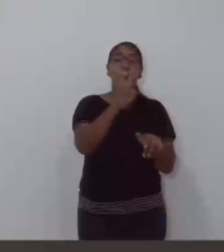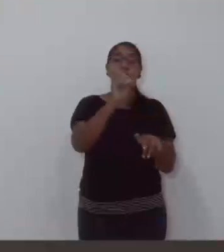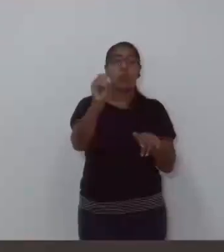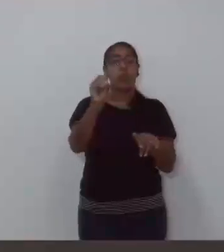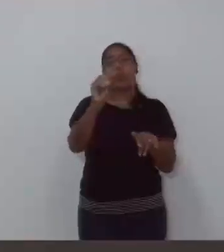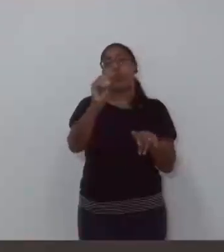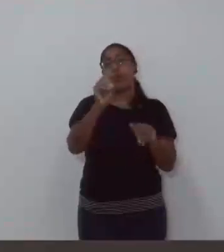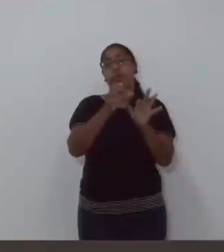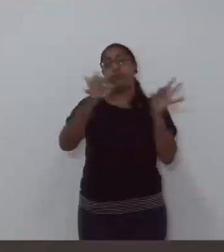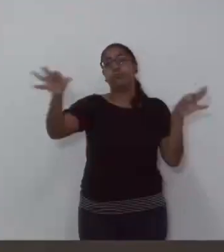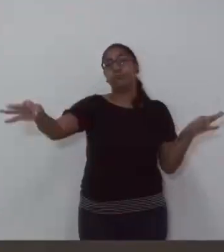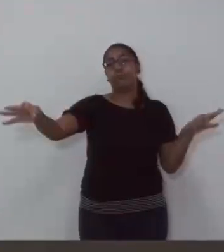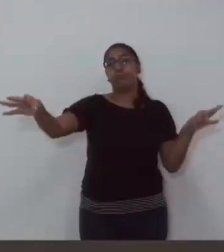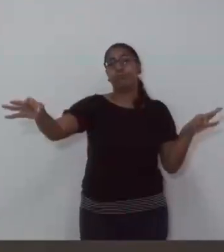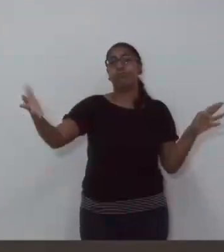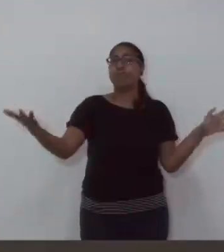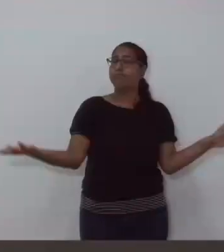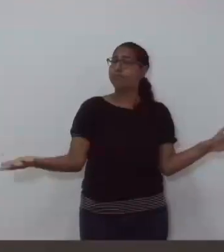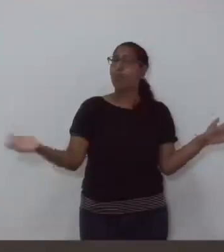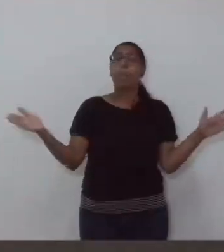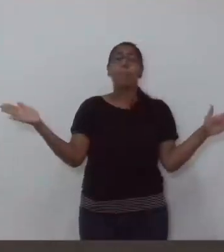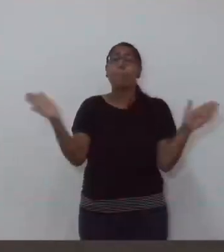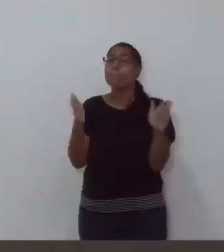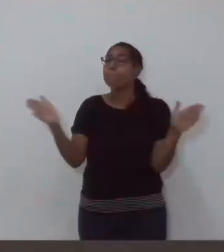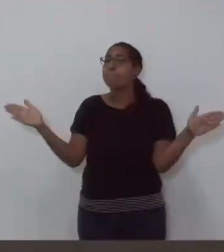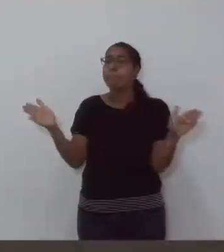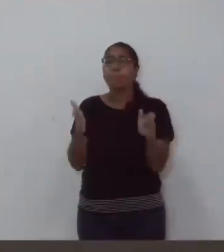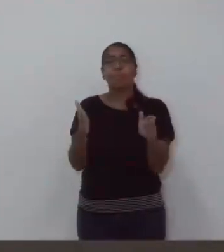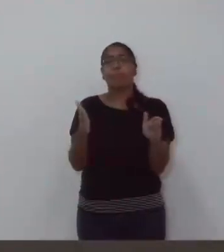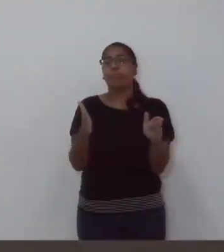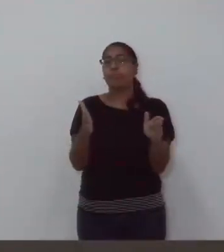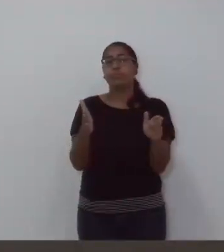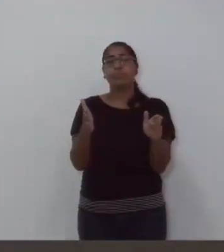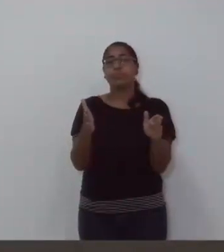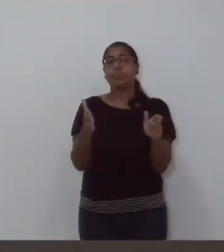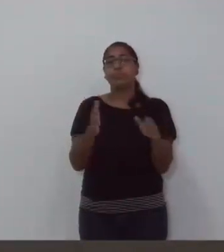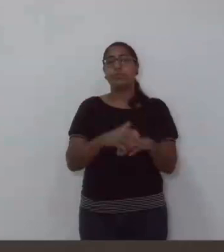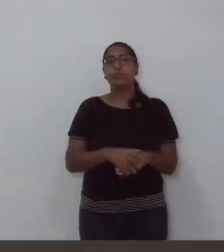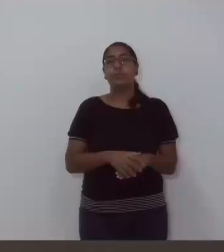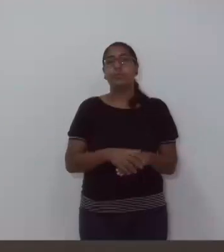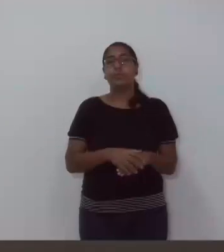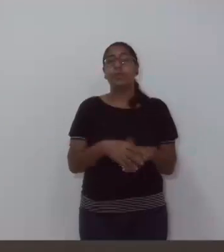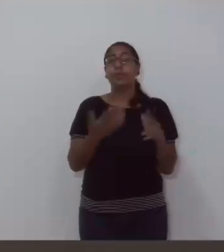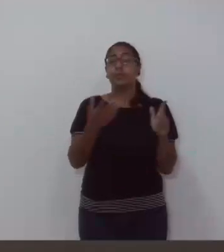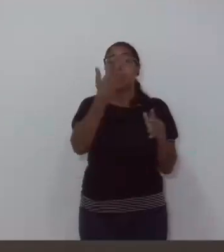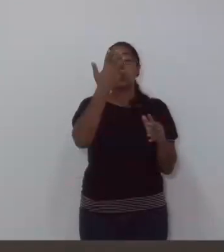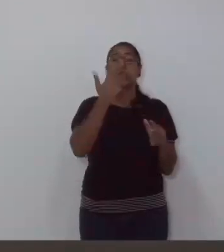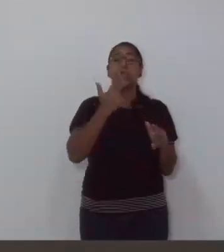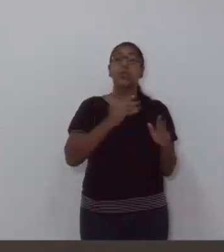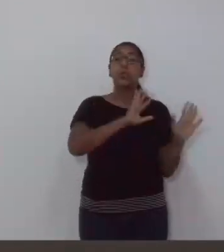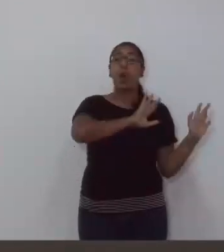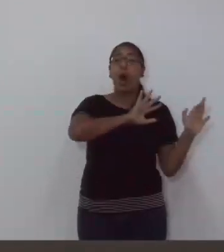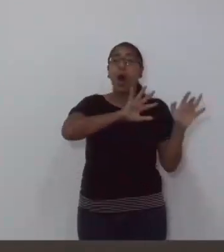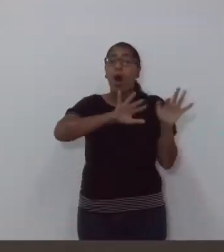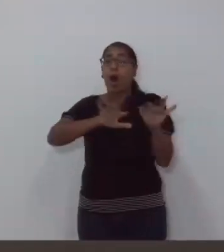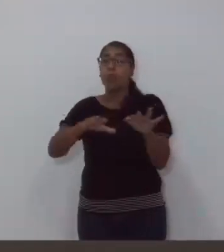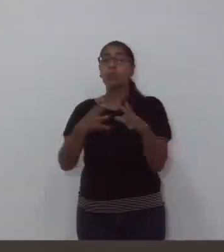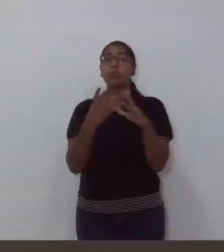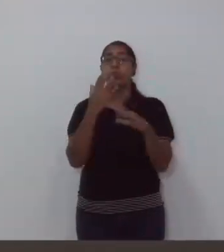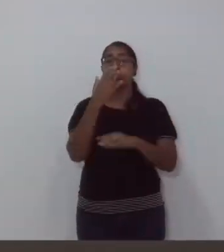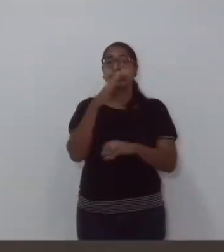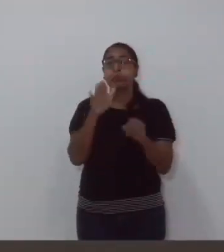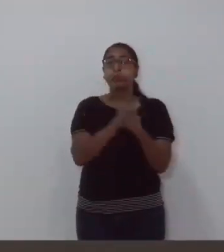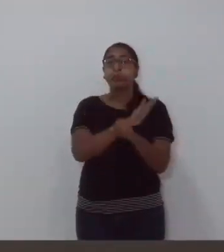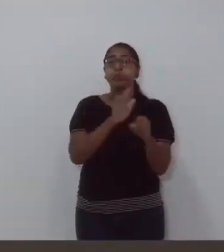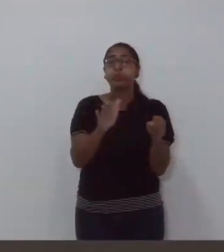metragem. Então, para vocês terem ideia, é menor do que a gente imaginava. Tá? E como colocaram todas as crianças nesse local, fora também